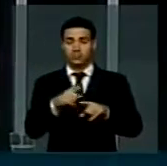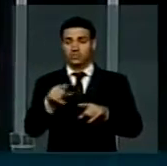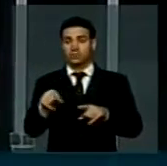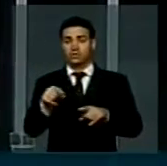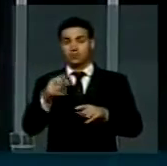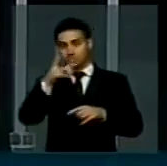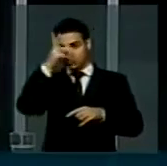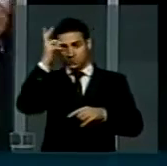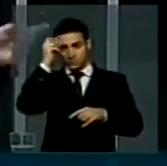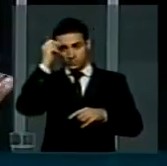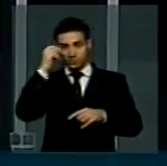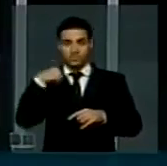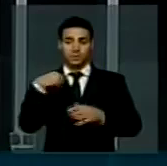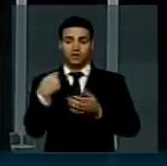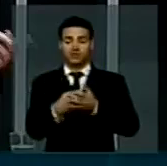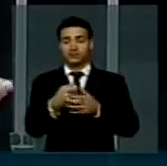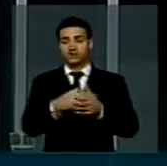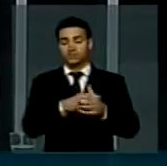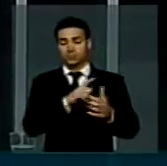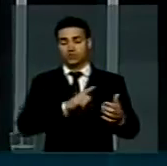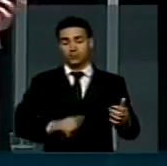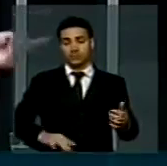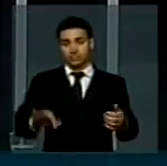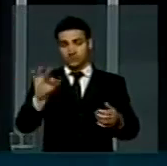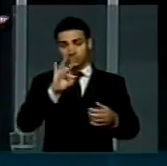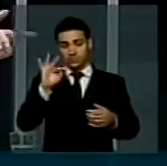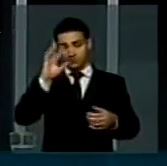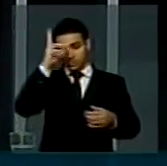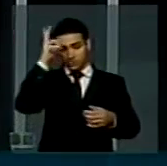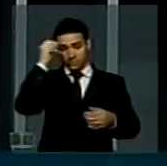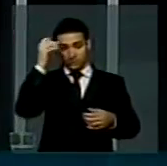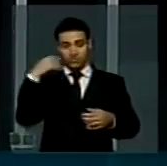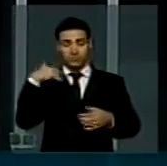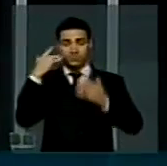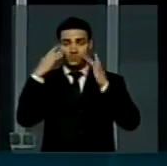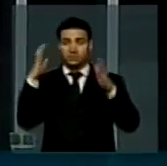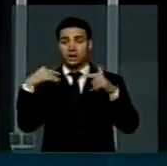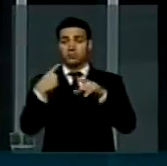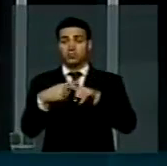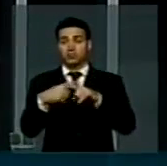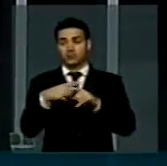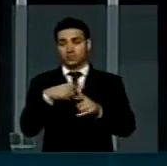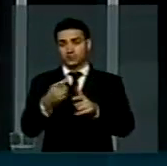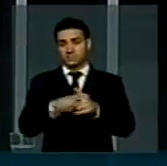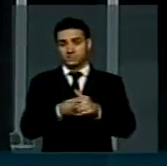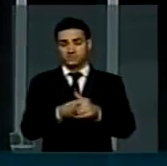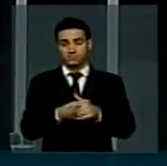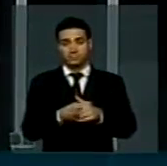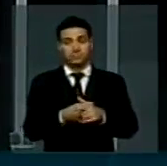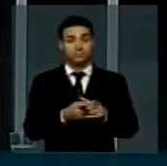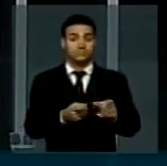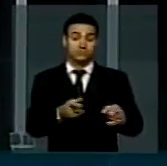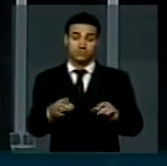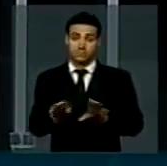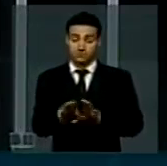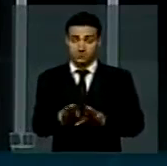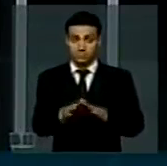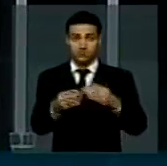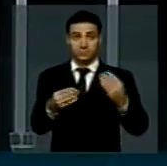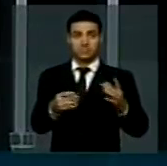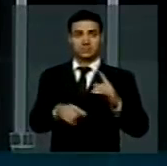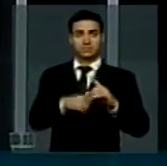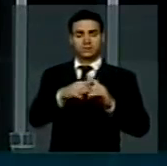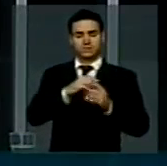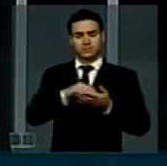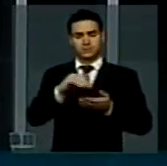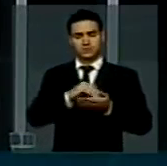inadimplente com o governo federal, e o prefeito, o gestor, não sabe nem de onde é que vem essa inadimplência. Isso serve para fortalecer escritórios